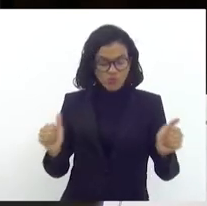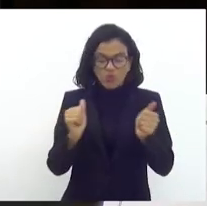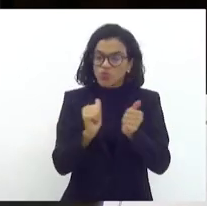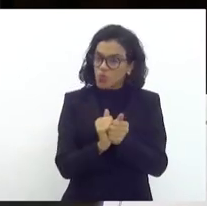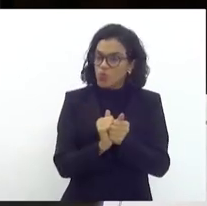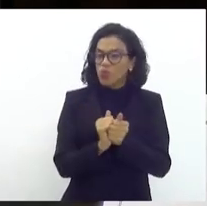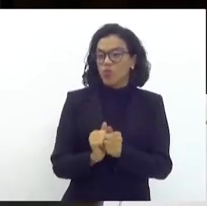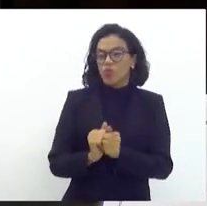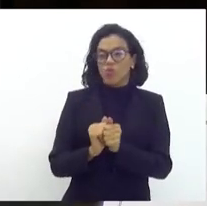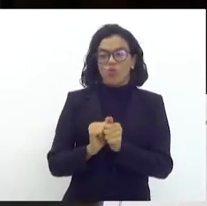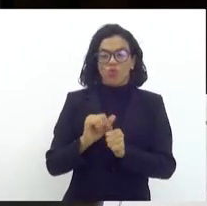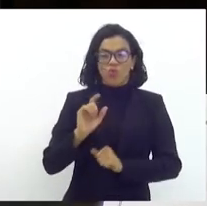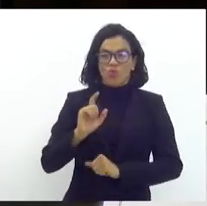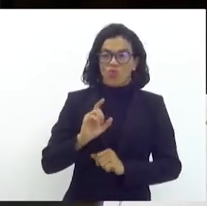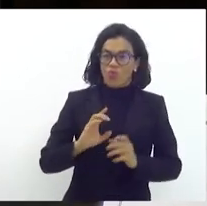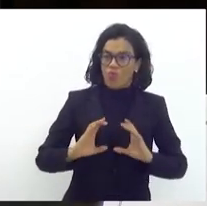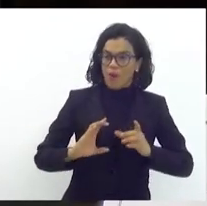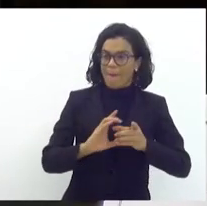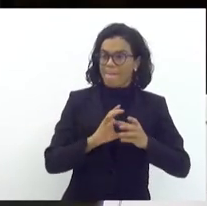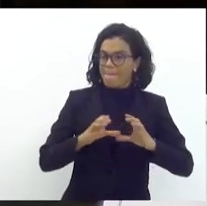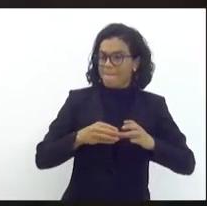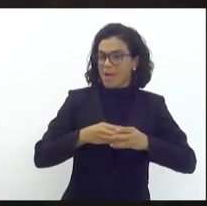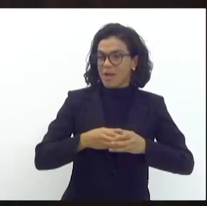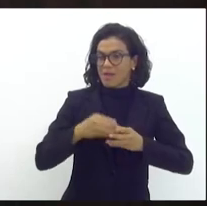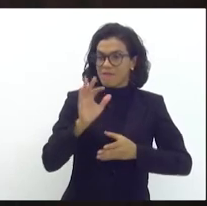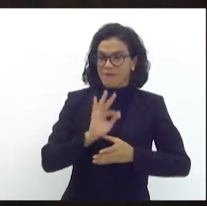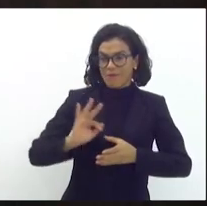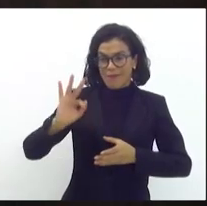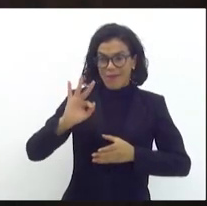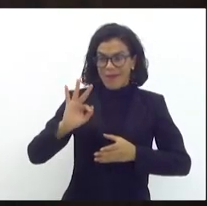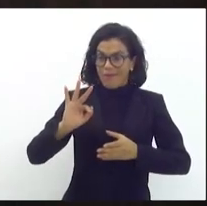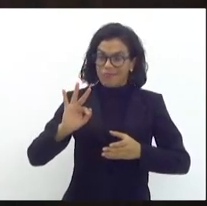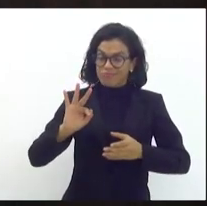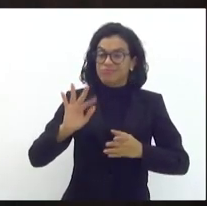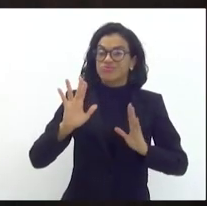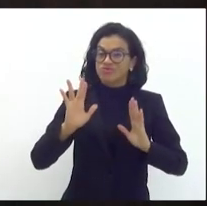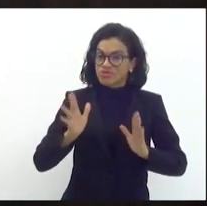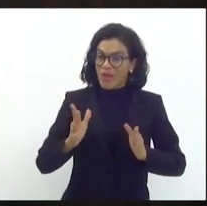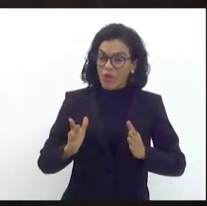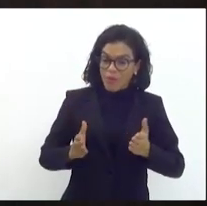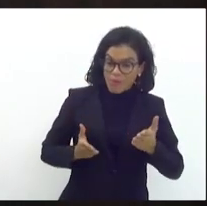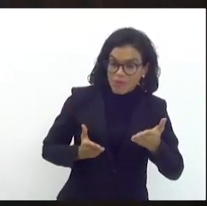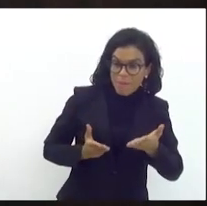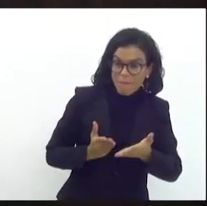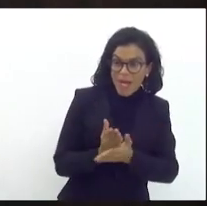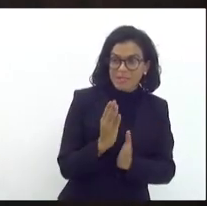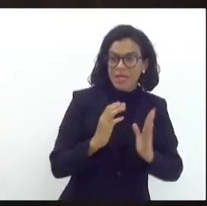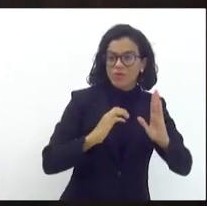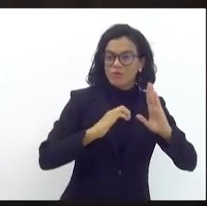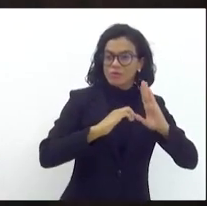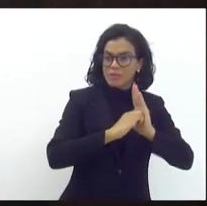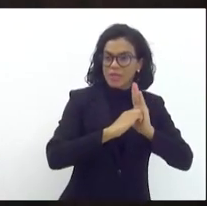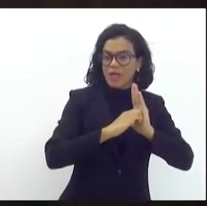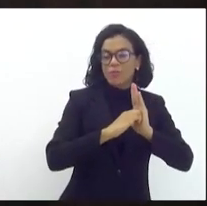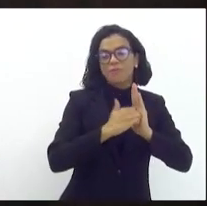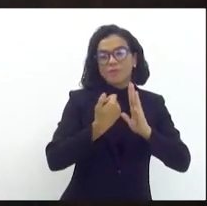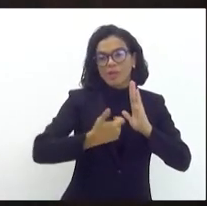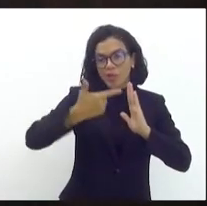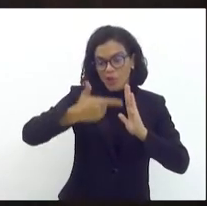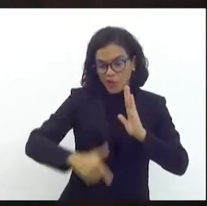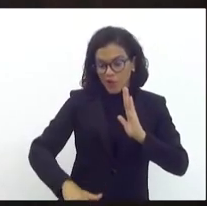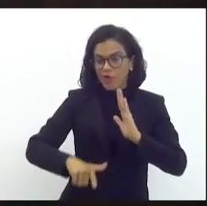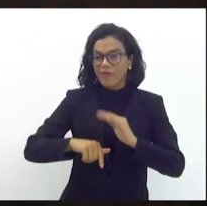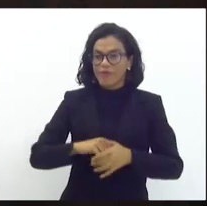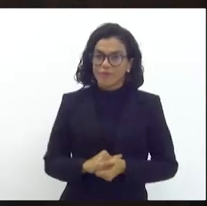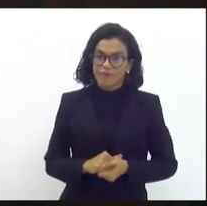depois que passar no senado ainda vai ter que voltar lá Então acho que essa articulação no momento em que a bancada tá